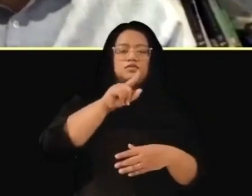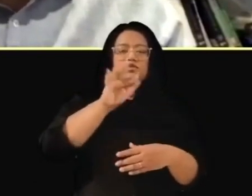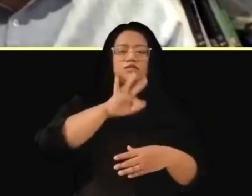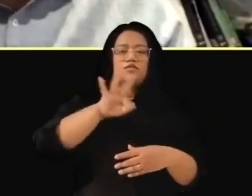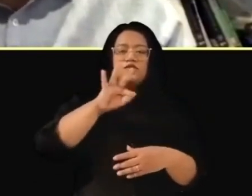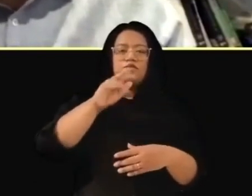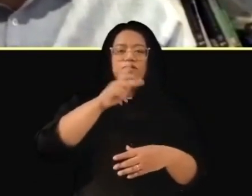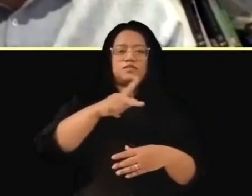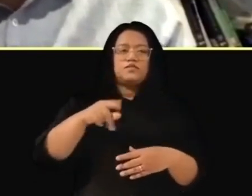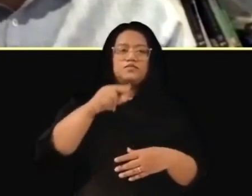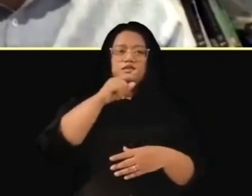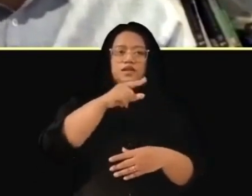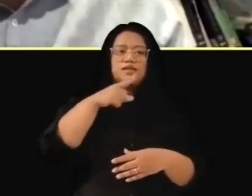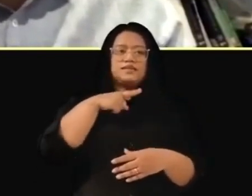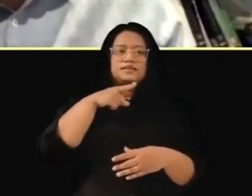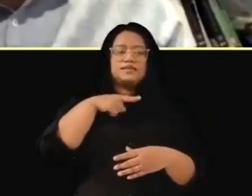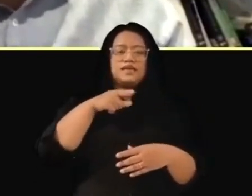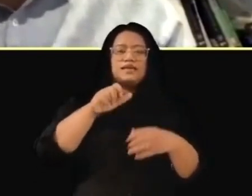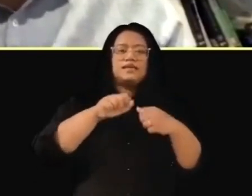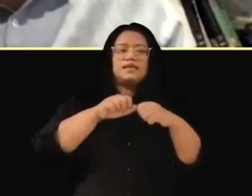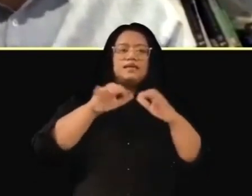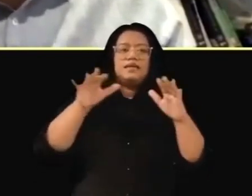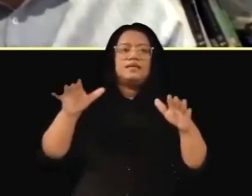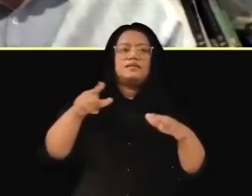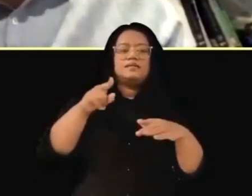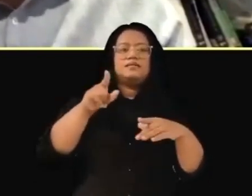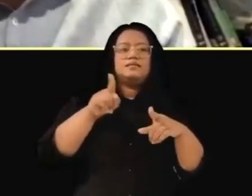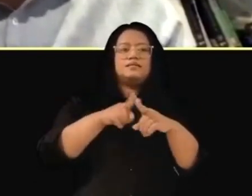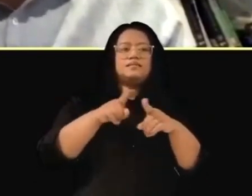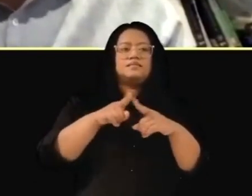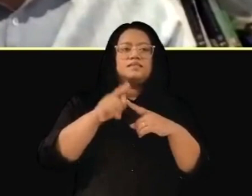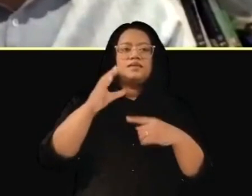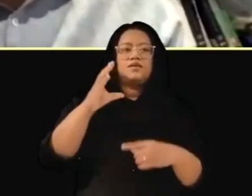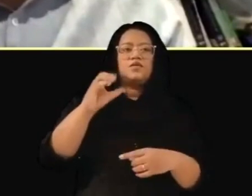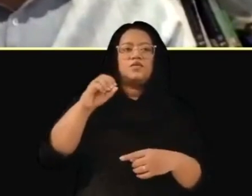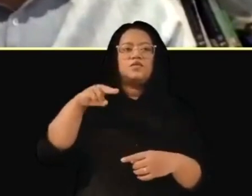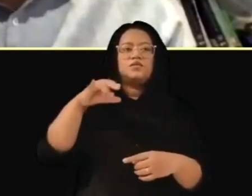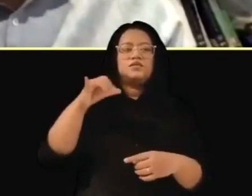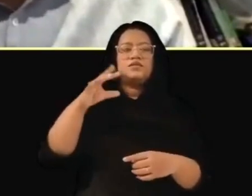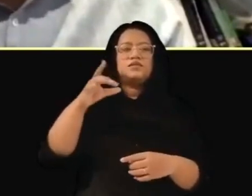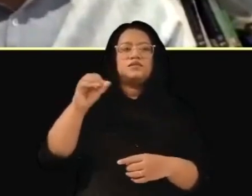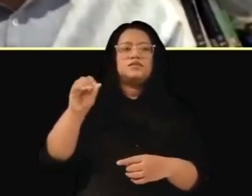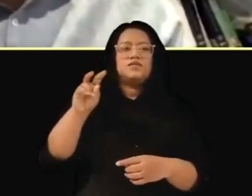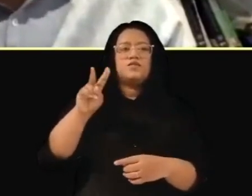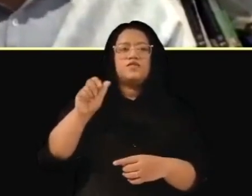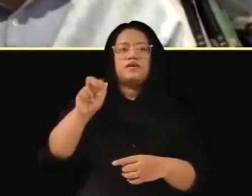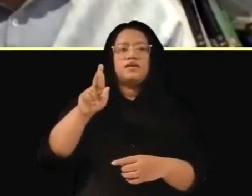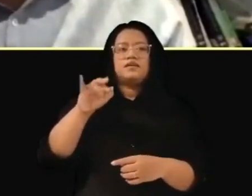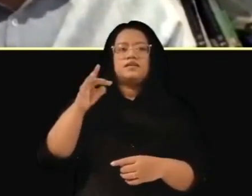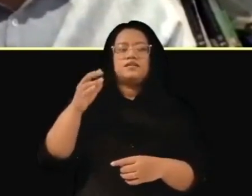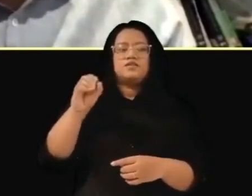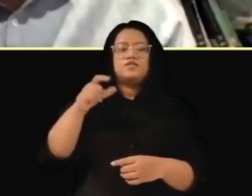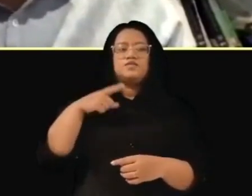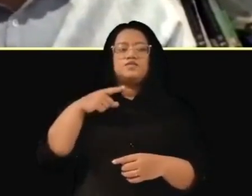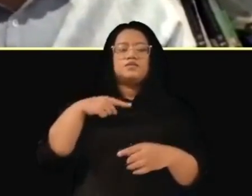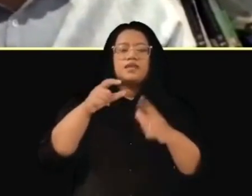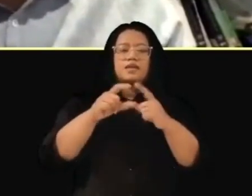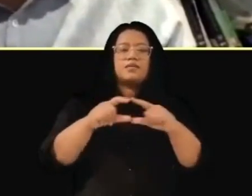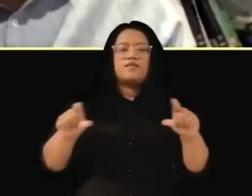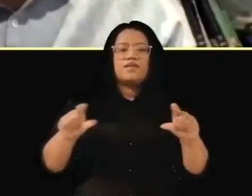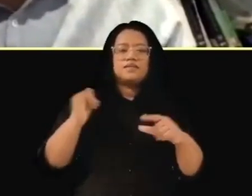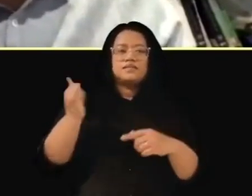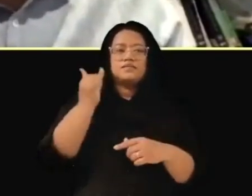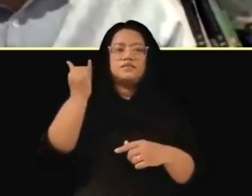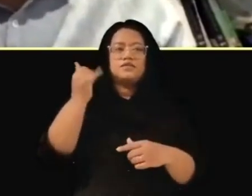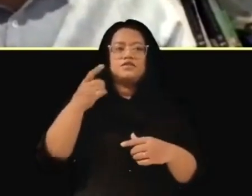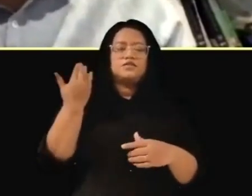recentemente, toda a repercussão que a Conceição Evaristo consegue ter hoje, e uma frase dela que eu acho extraordinária: comecei a escrever